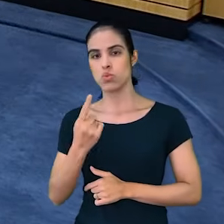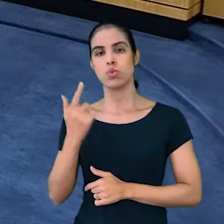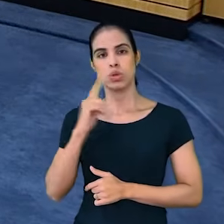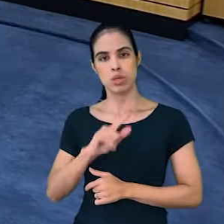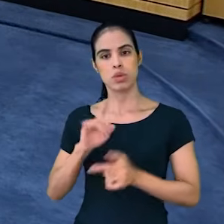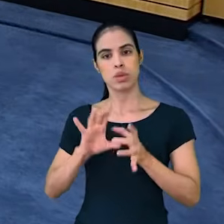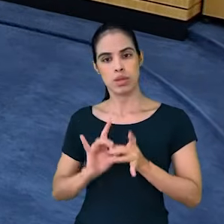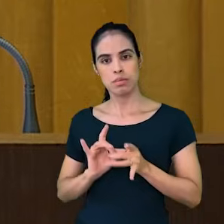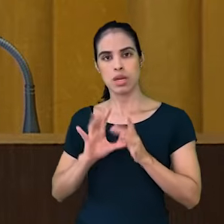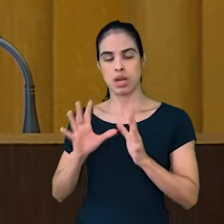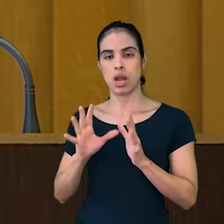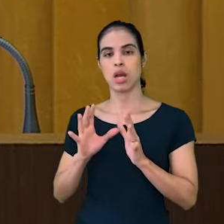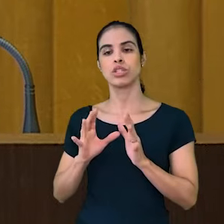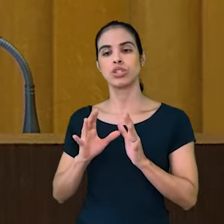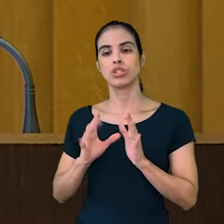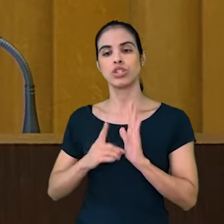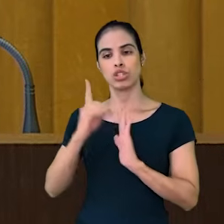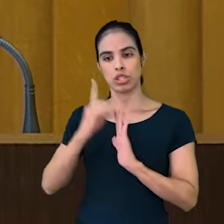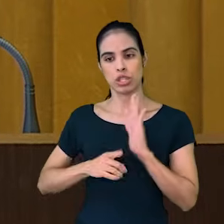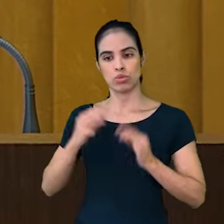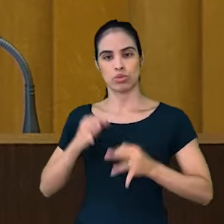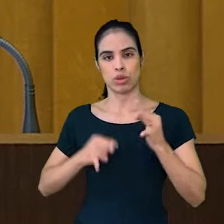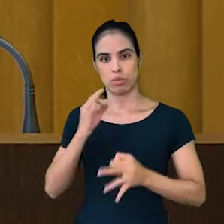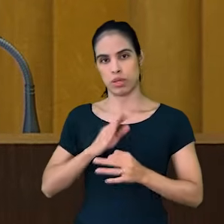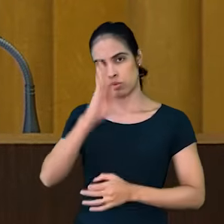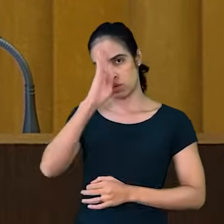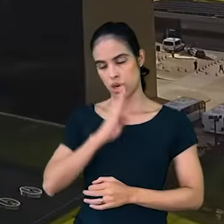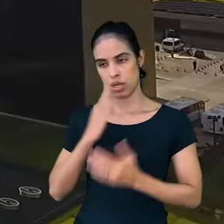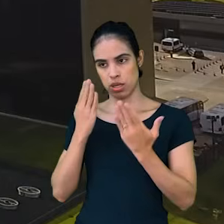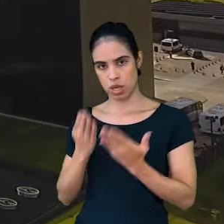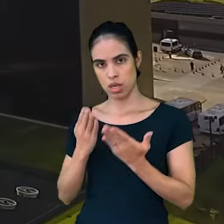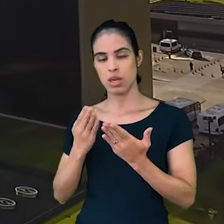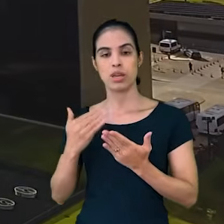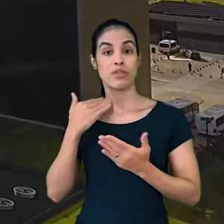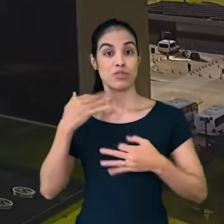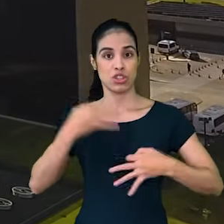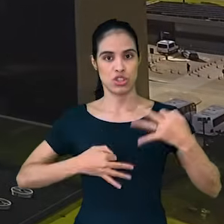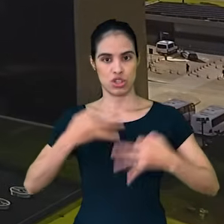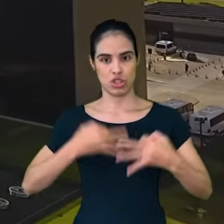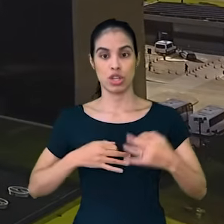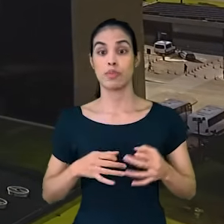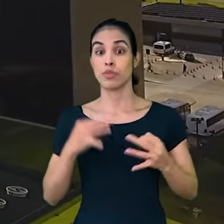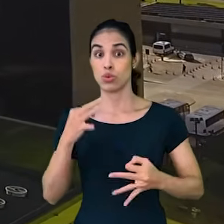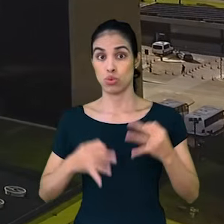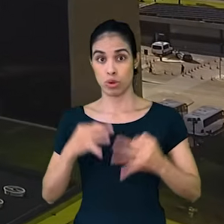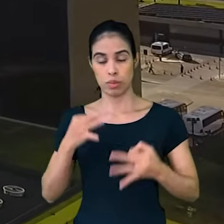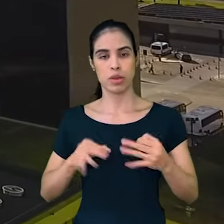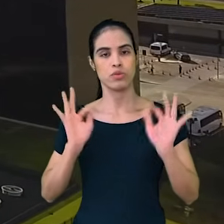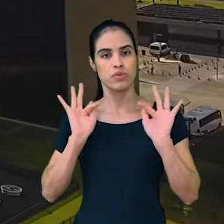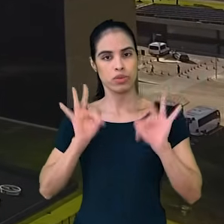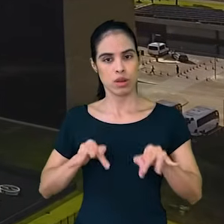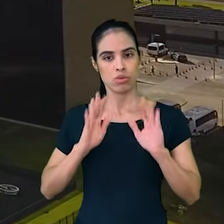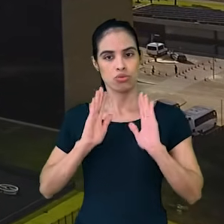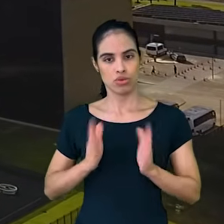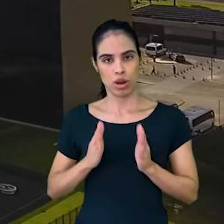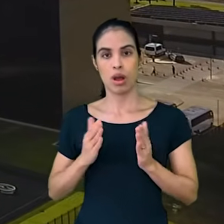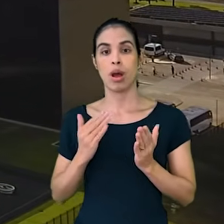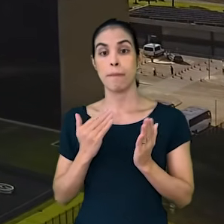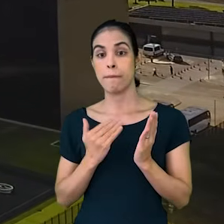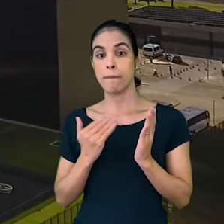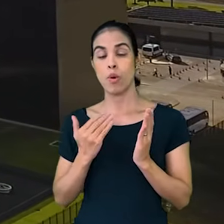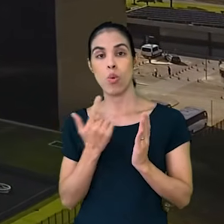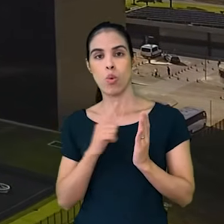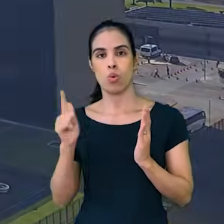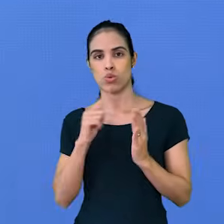1 concedeu a gratuidade de justiça ao vigia. A decisão transitou em julgado, ou seja, não cabe